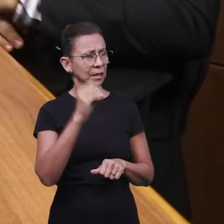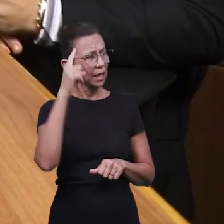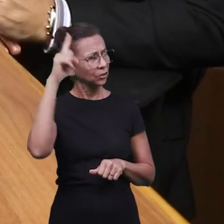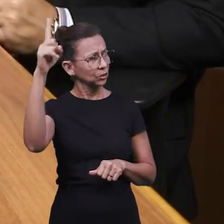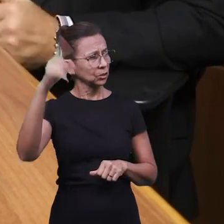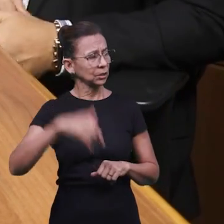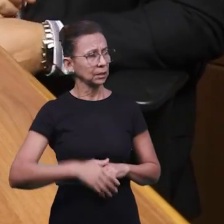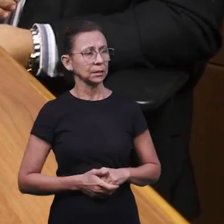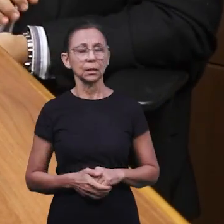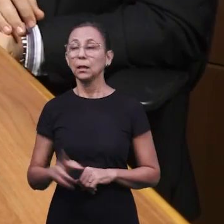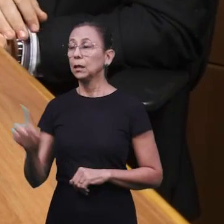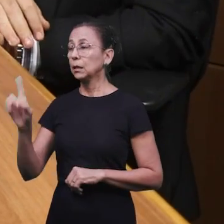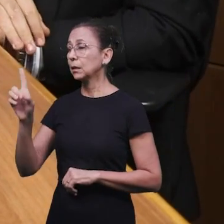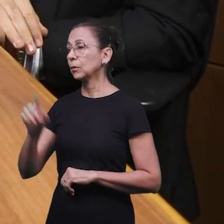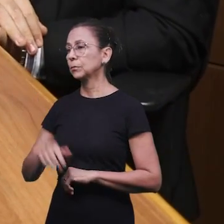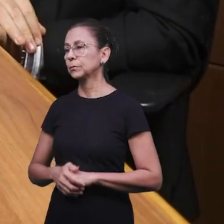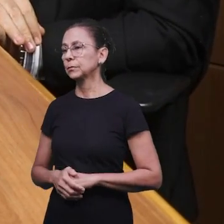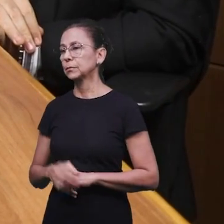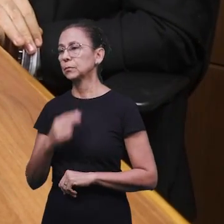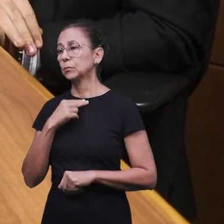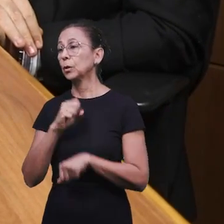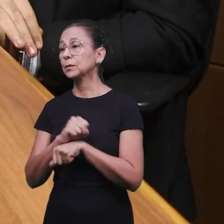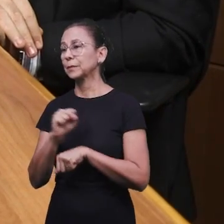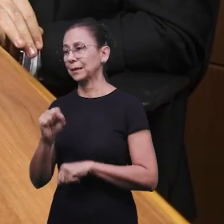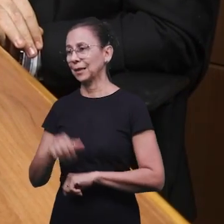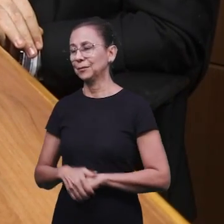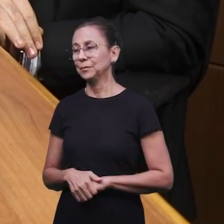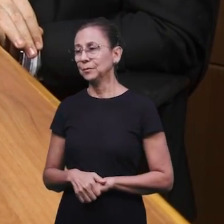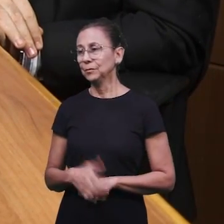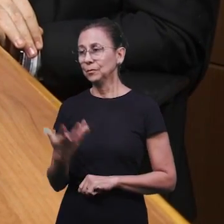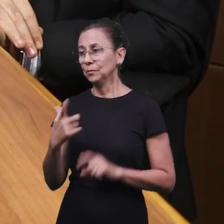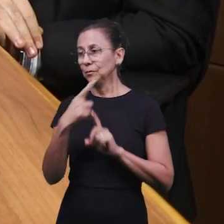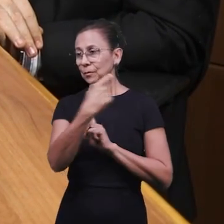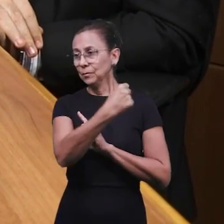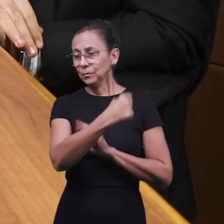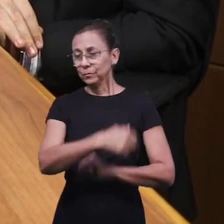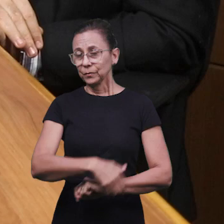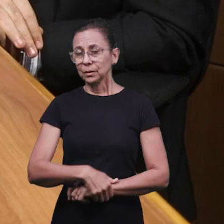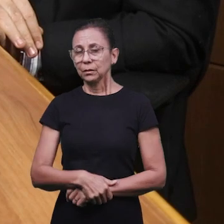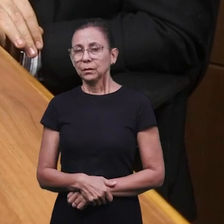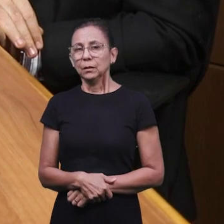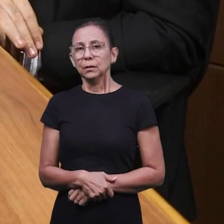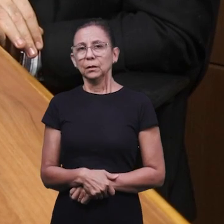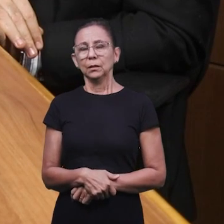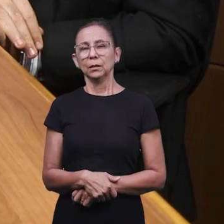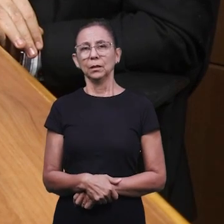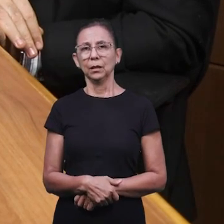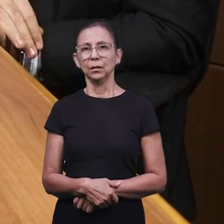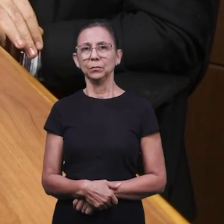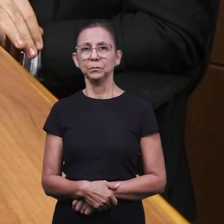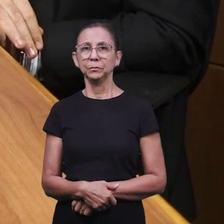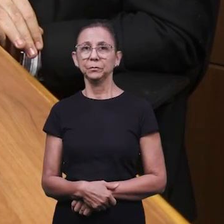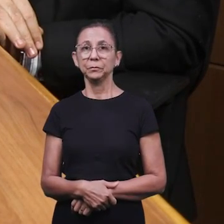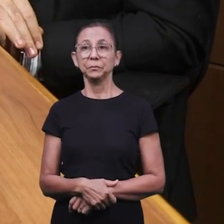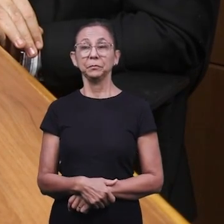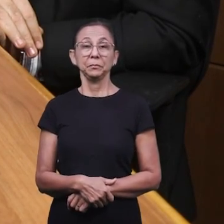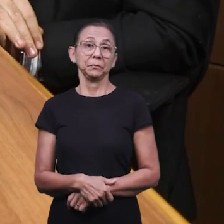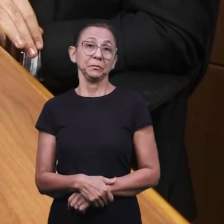ele. Olha, não tem nada que esperar. Vai esperar o quê? Eu quero ir embora. E a decisão ficou na mão